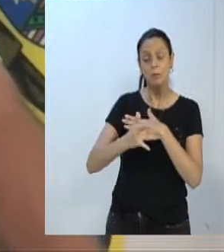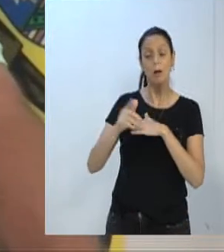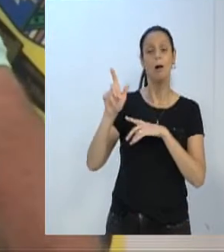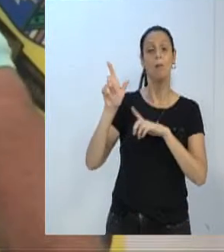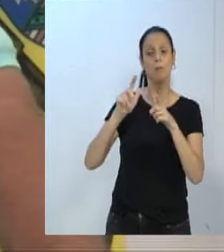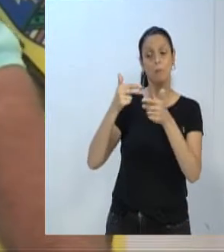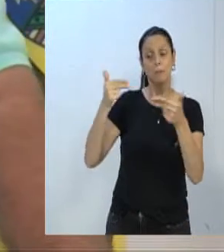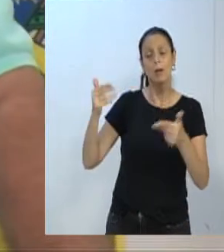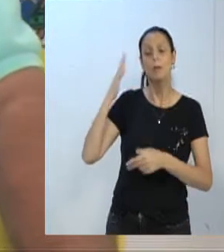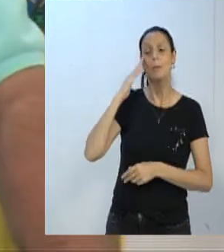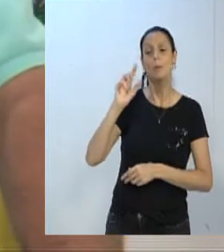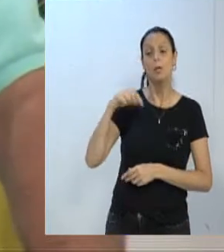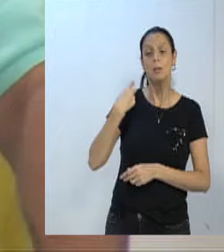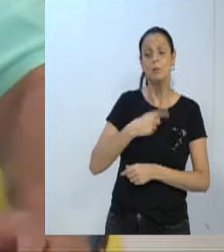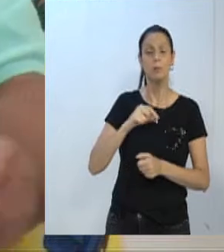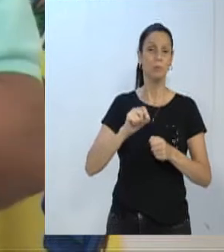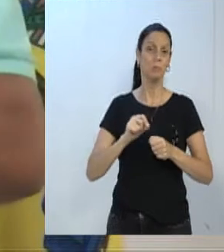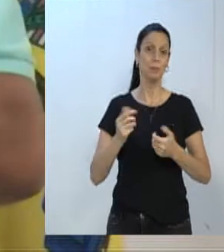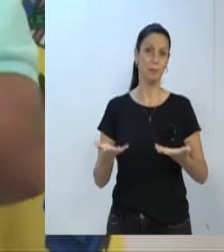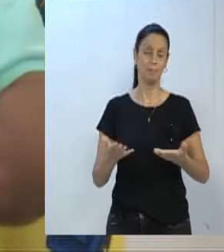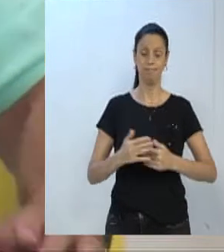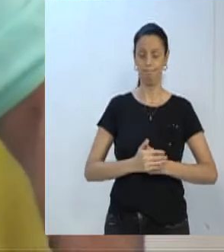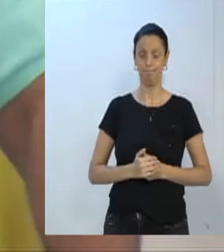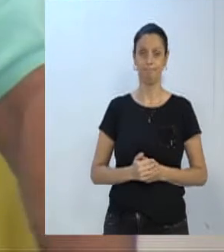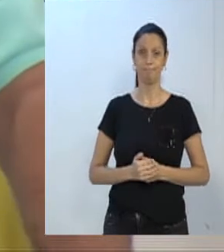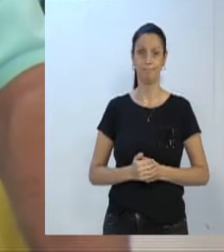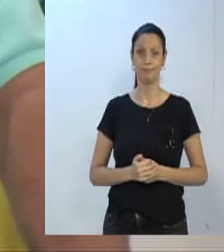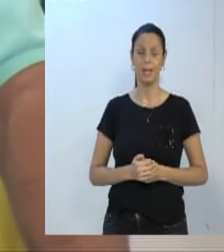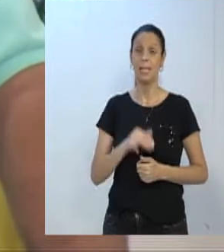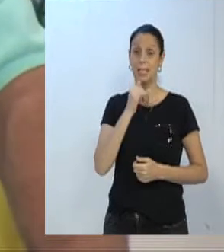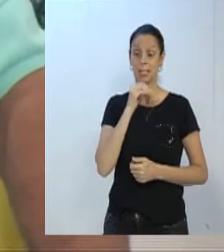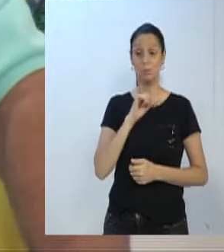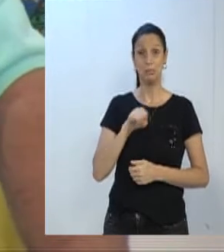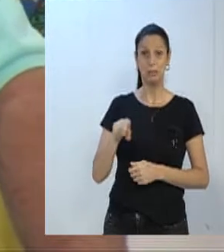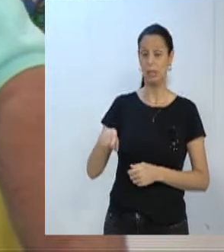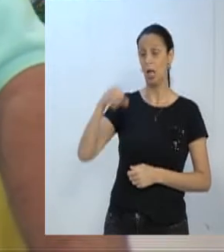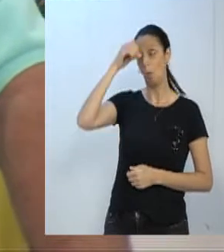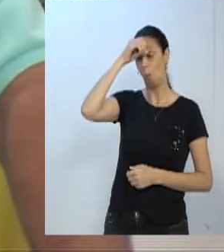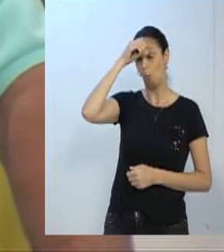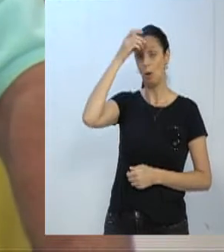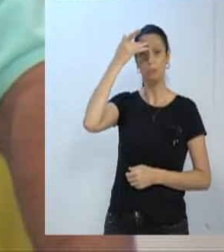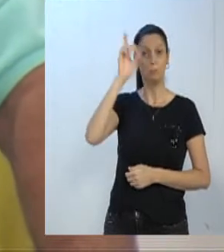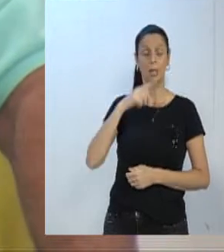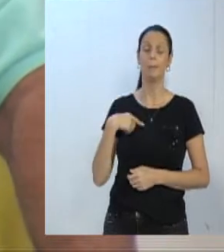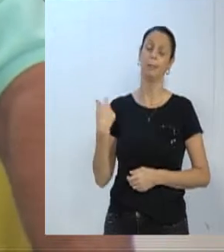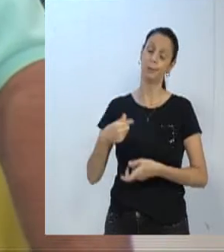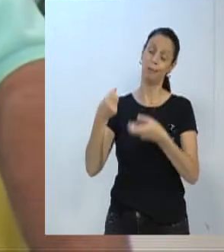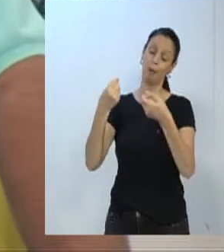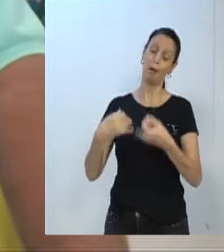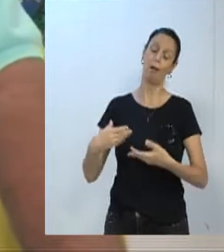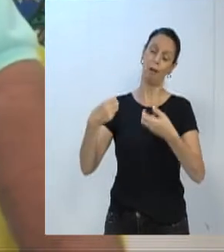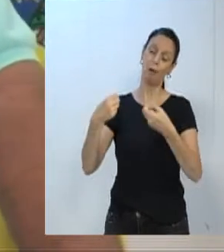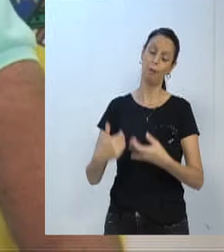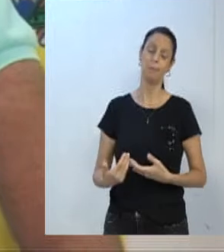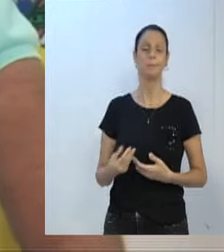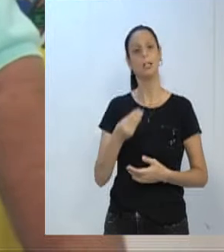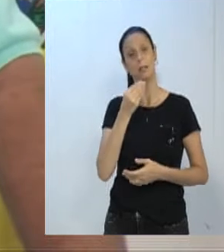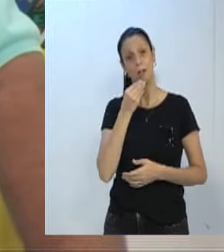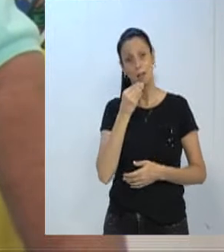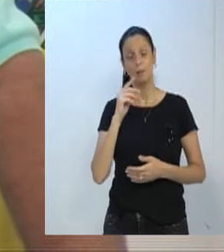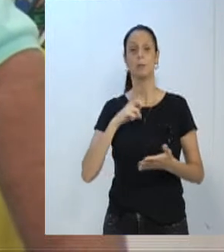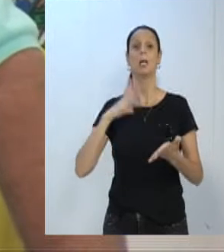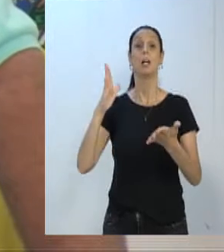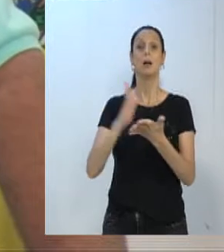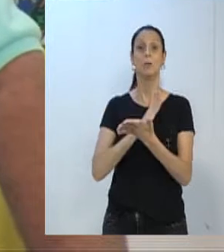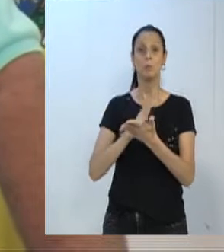E daí a gente acaba tendo que dá explicação por falta até de conhecimento até advogado a divulgação também muitas vezes diretores